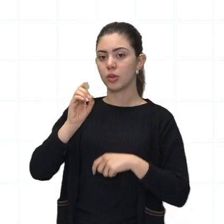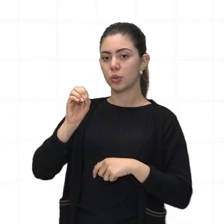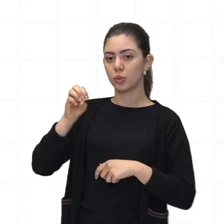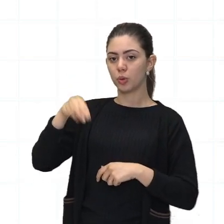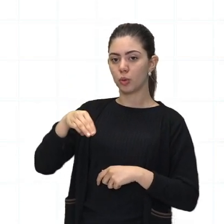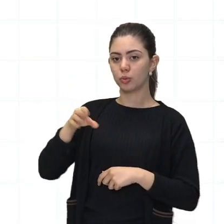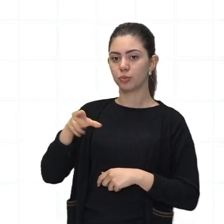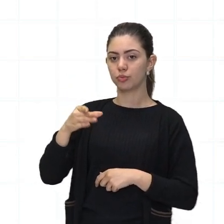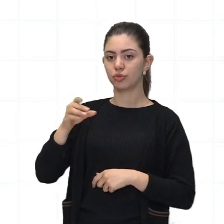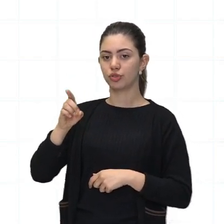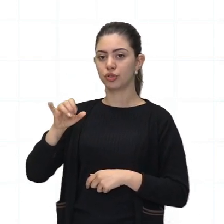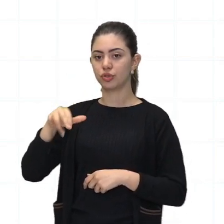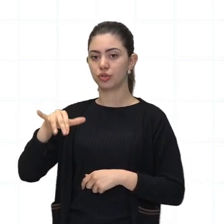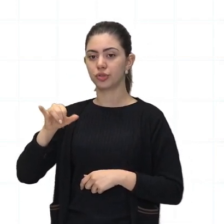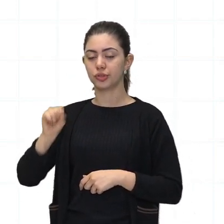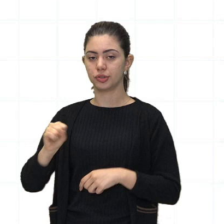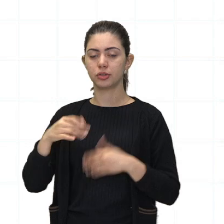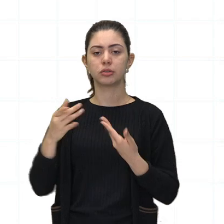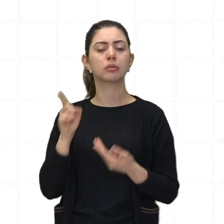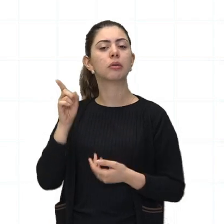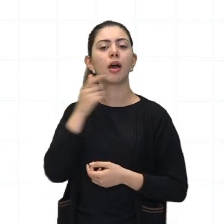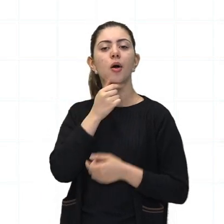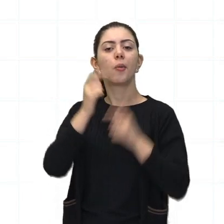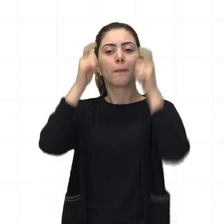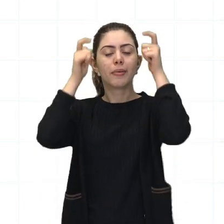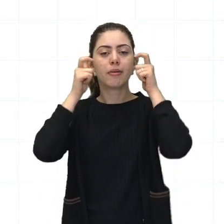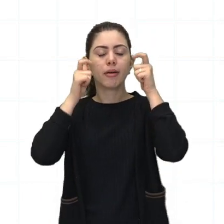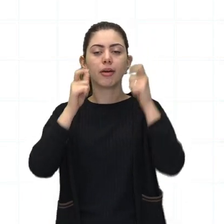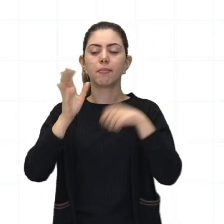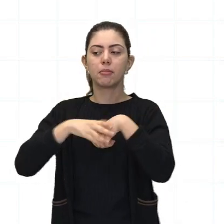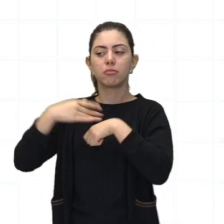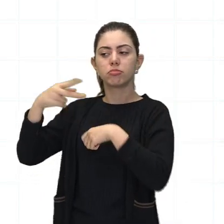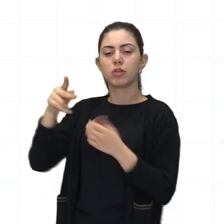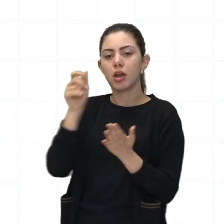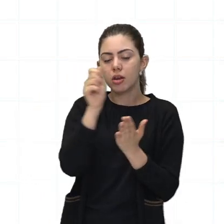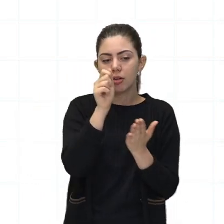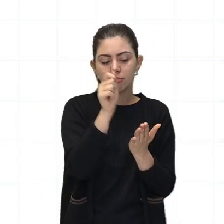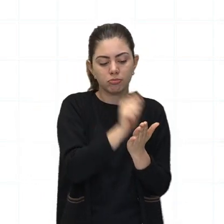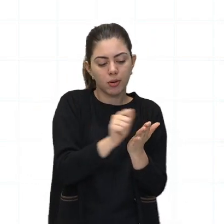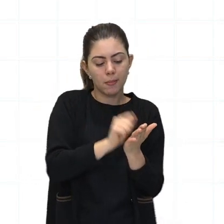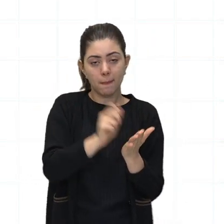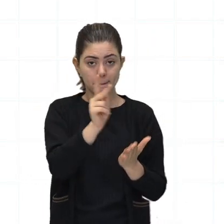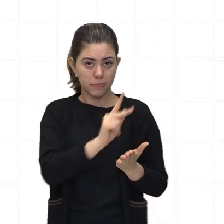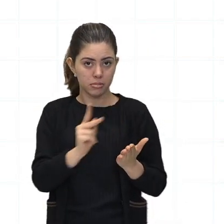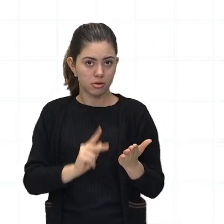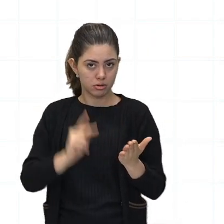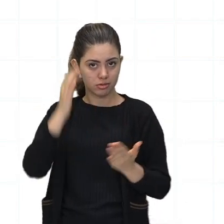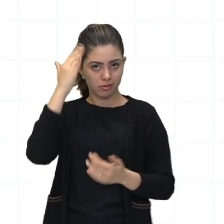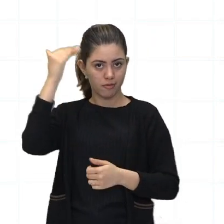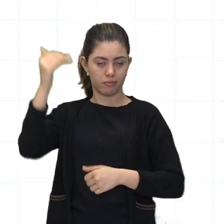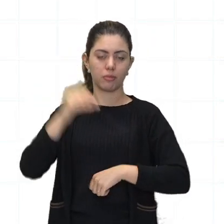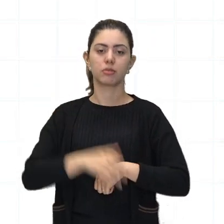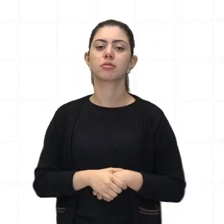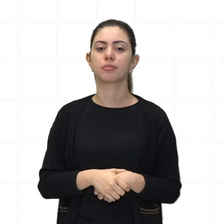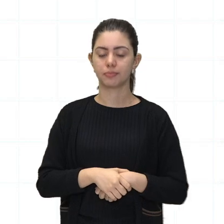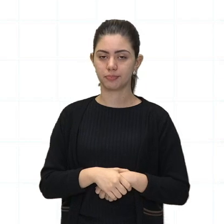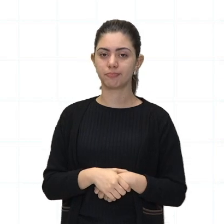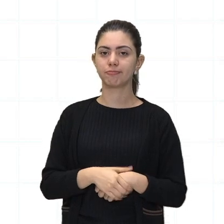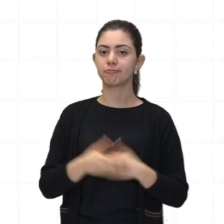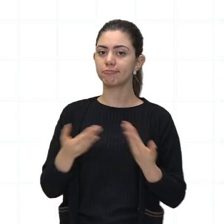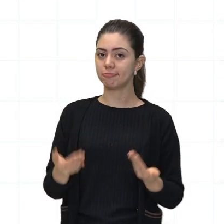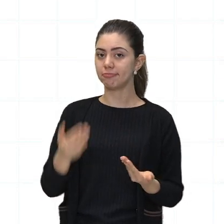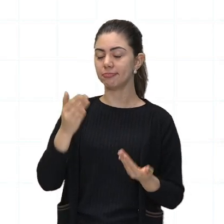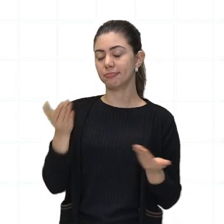esse rei, ele tinha justamente esse aspecto de escrever poesias bastante famosas na corte. O primeiro